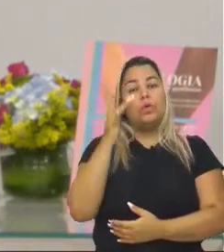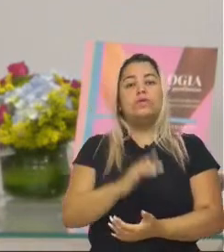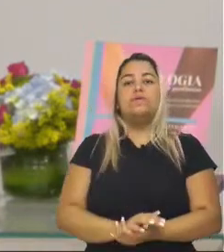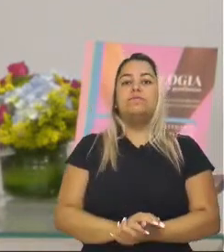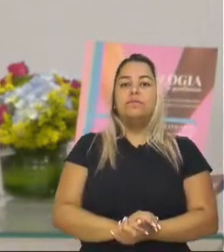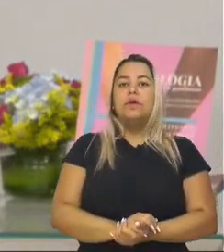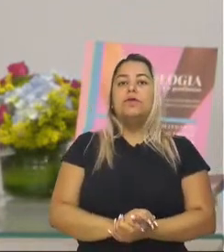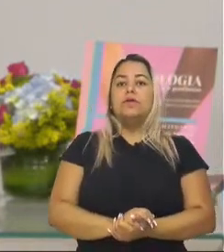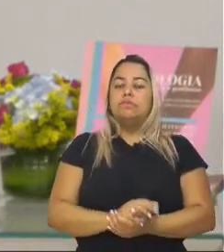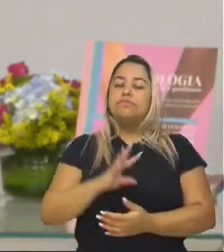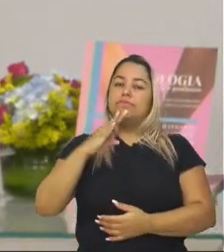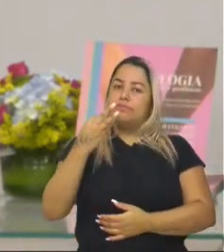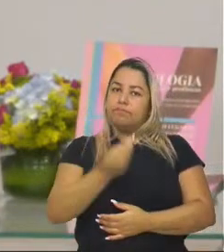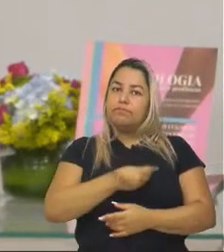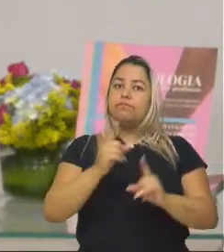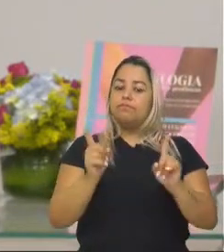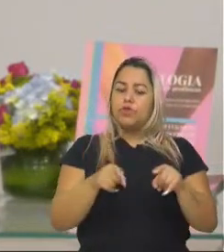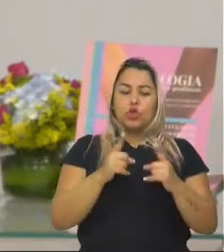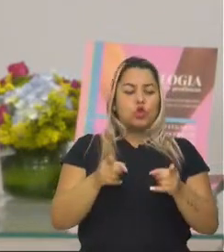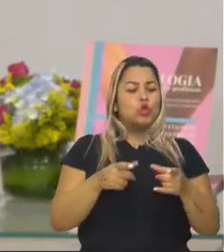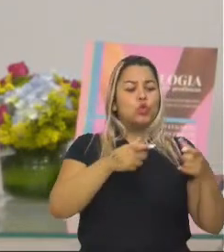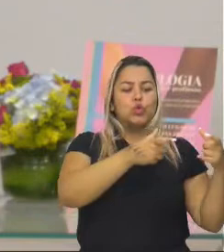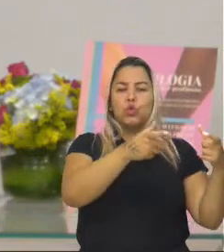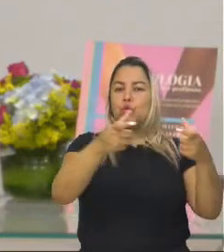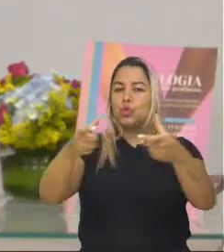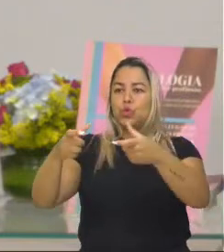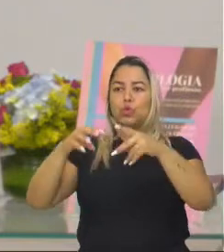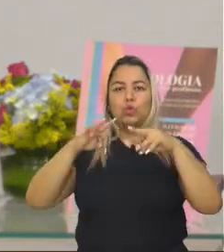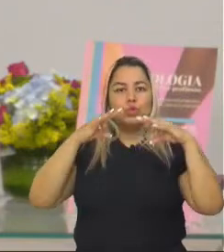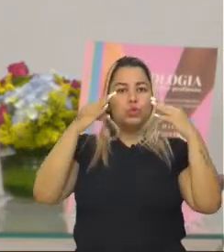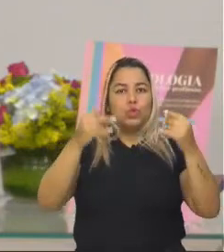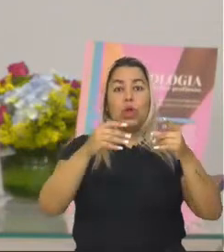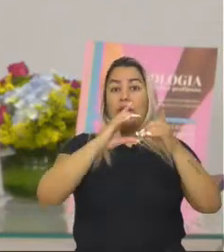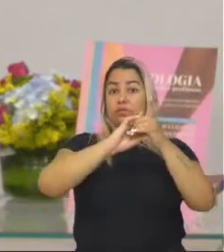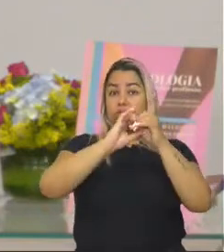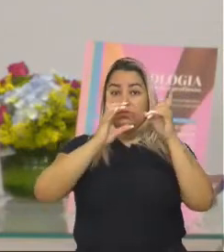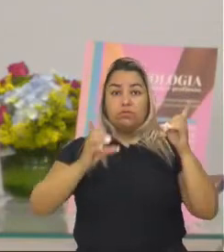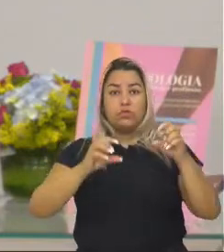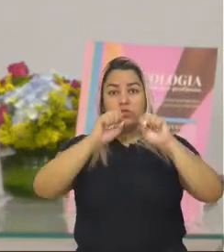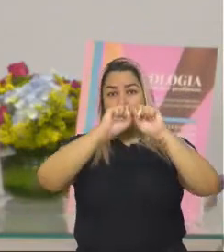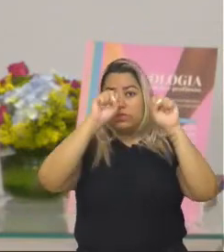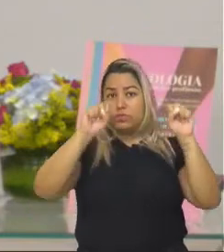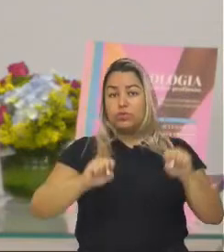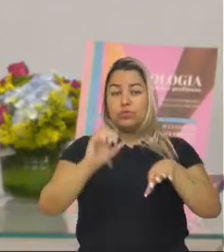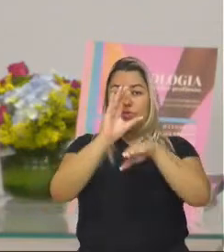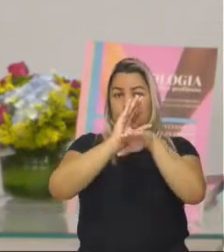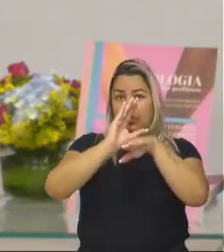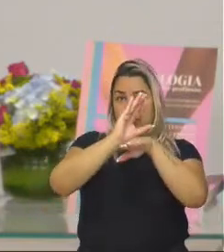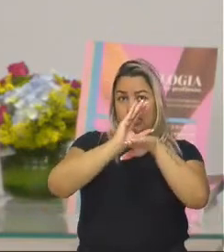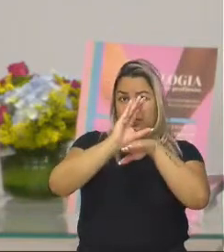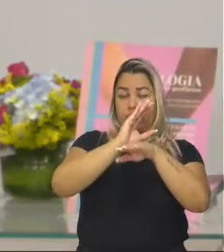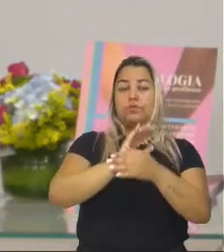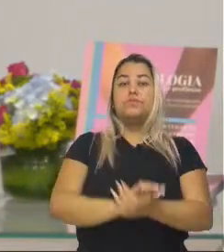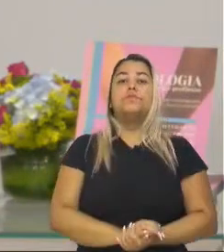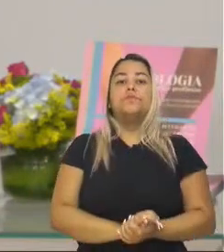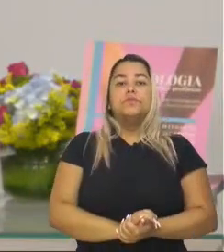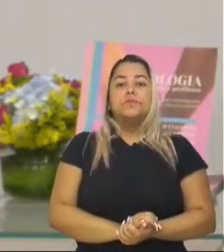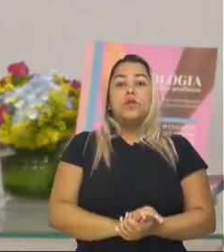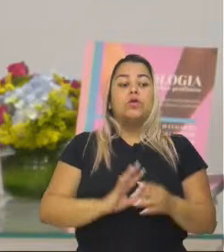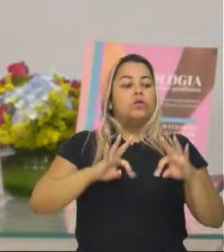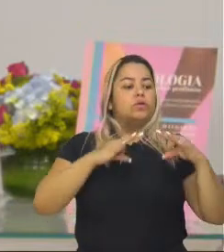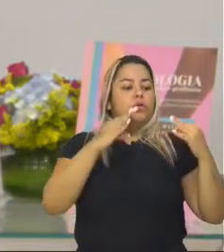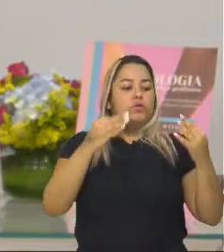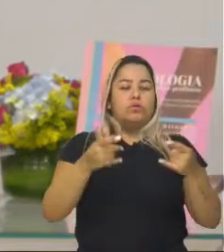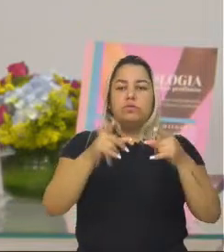trans, pessoas travestis, em todas as instâncias democráticas do Sistema Conselho. Em todas elas, em todas as